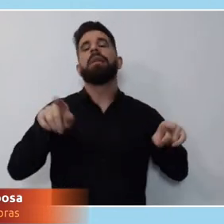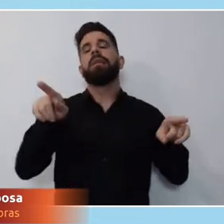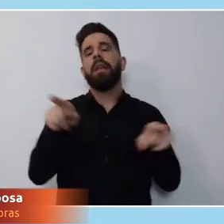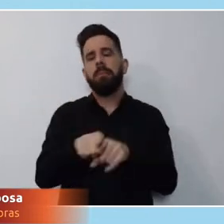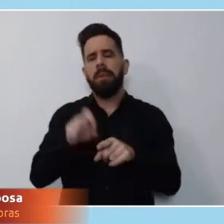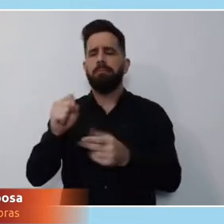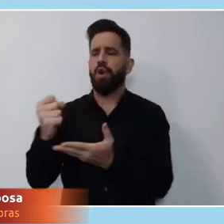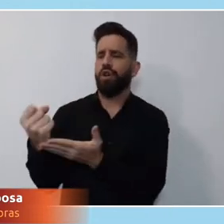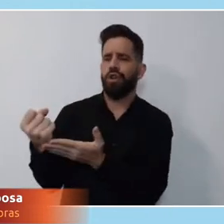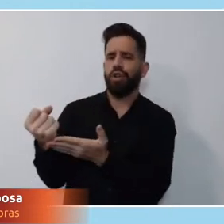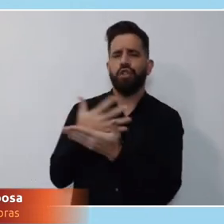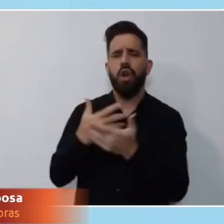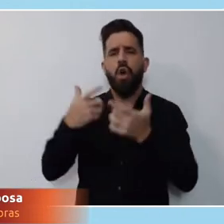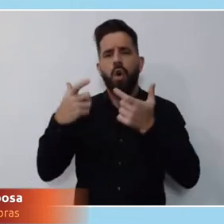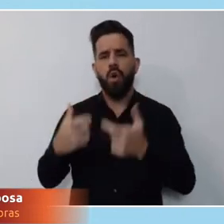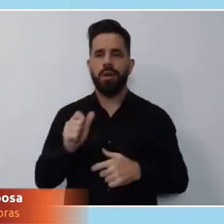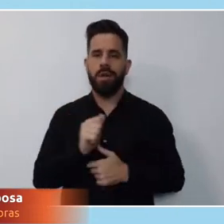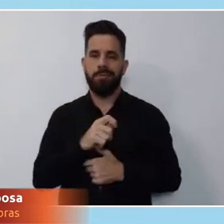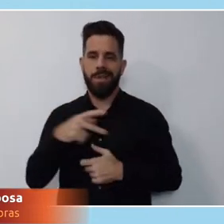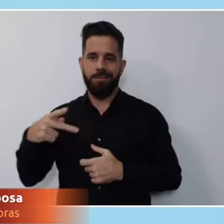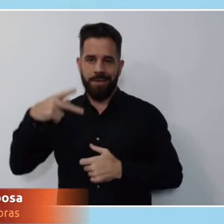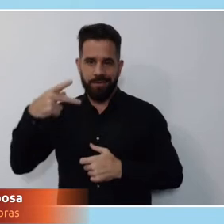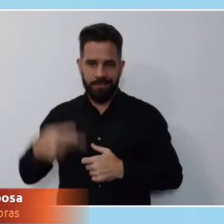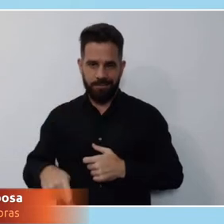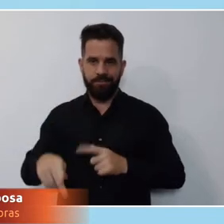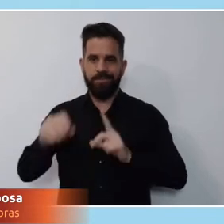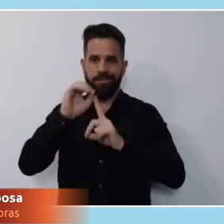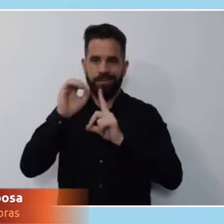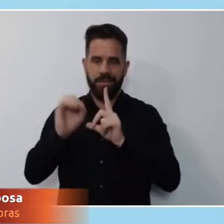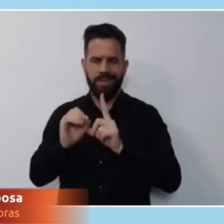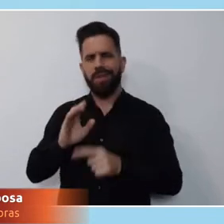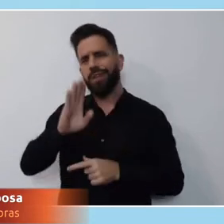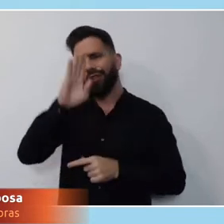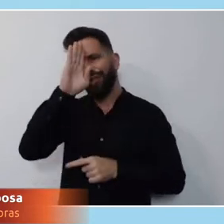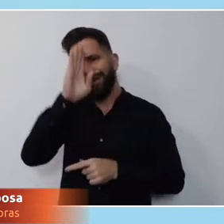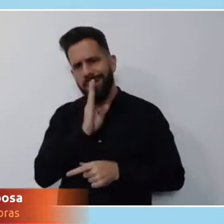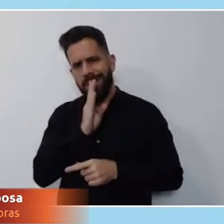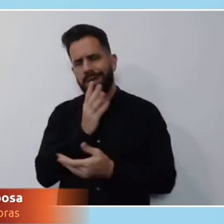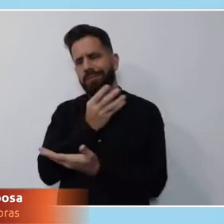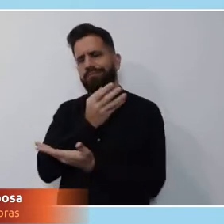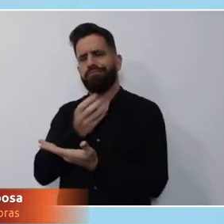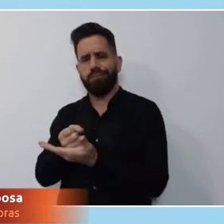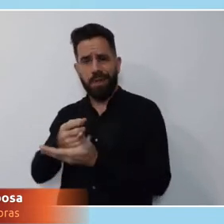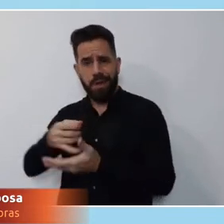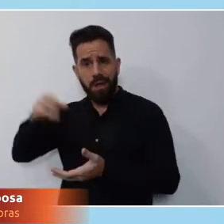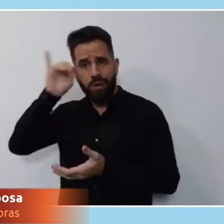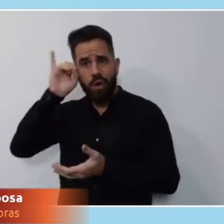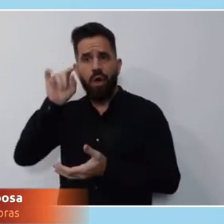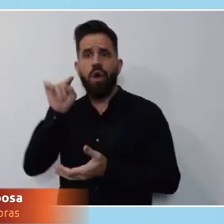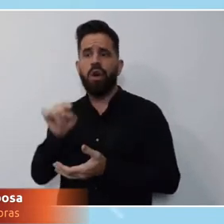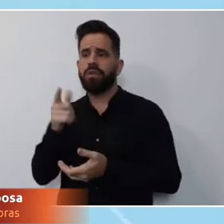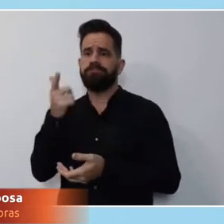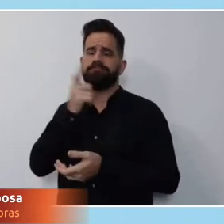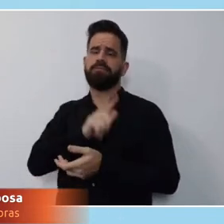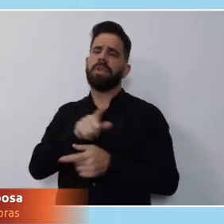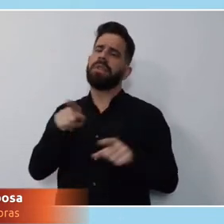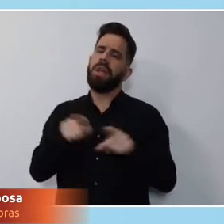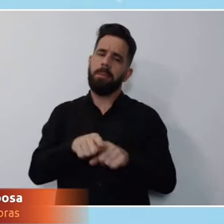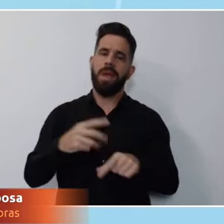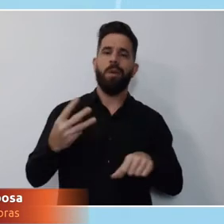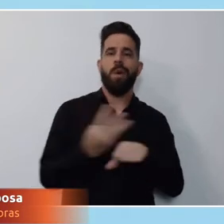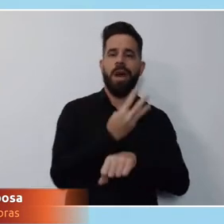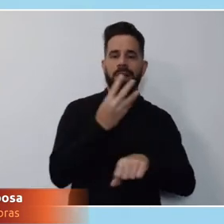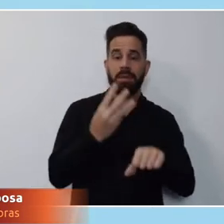interação no aplicativo da TV UFG, que você baixa gratuitamente em celulares com modelo Android e, claro, pelo WhatsApp. O